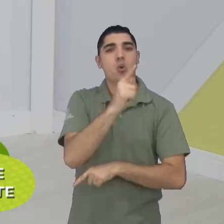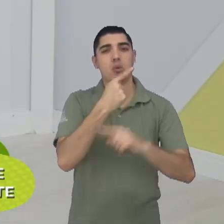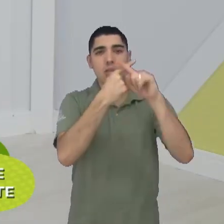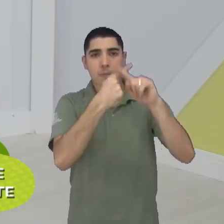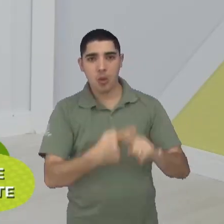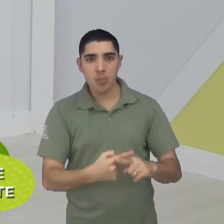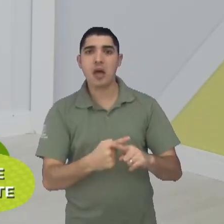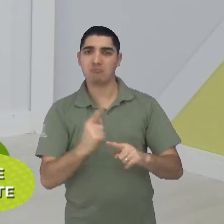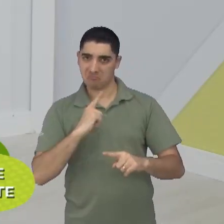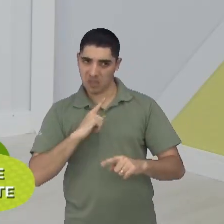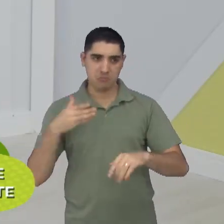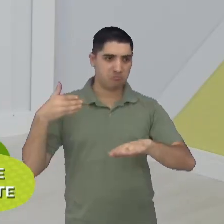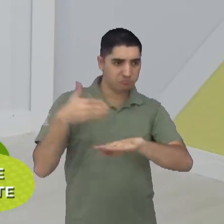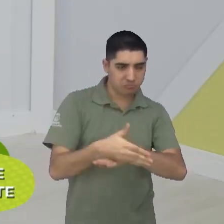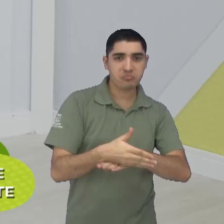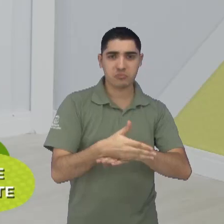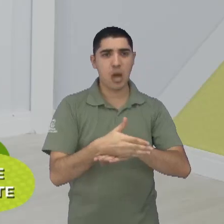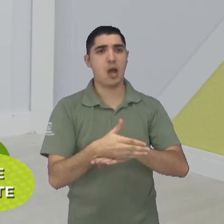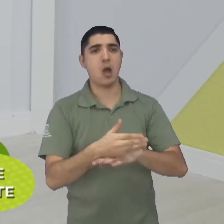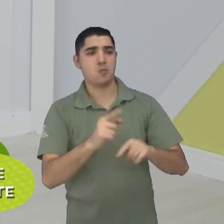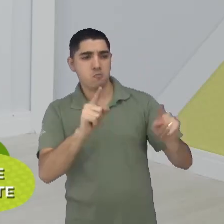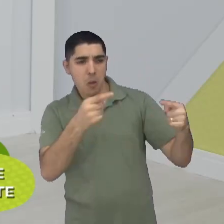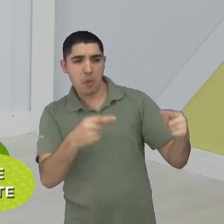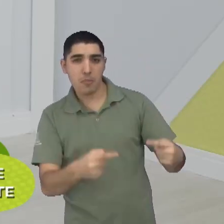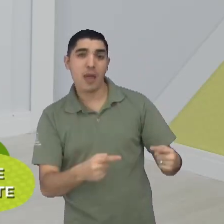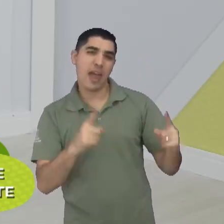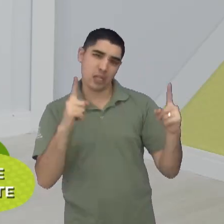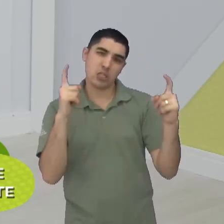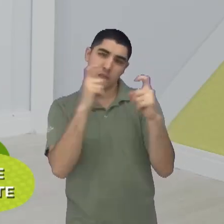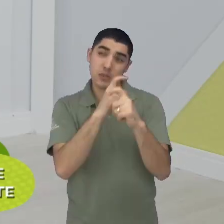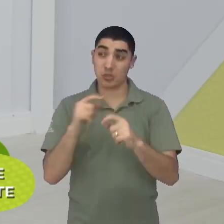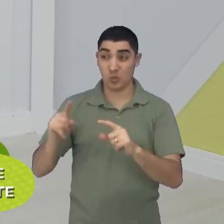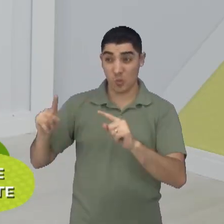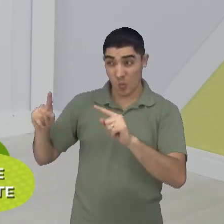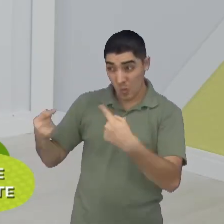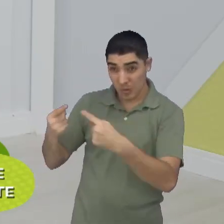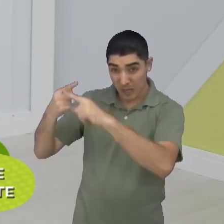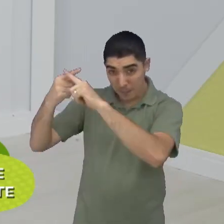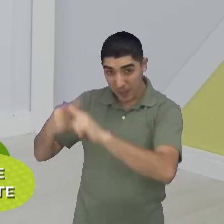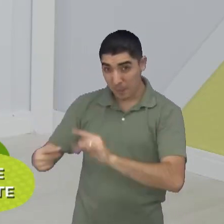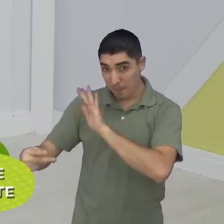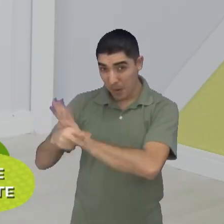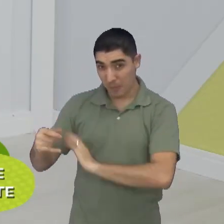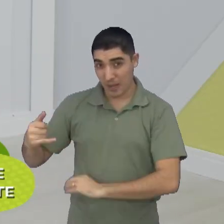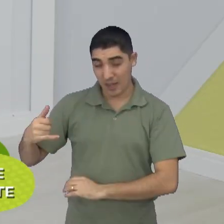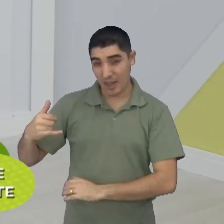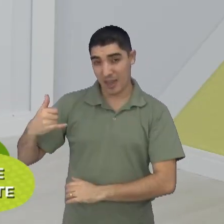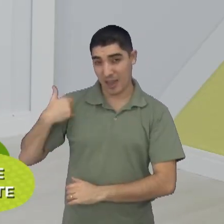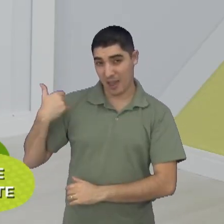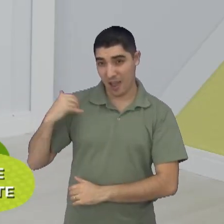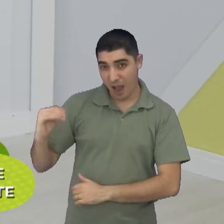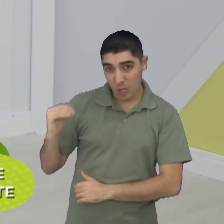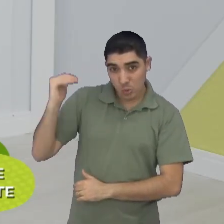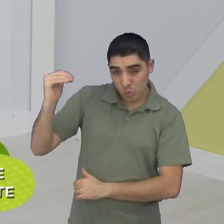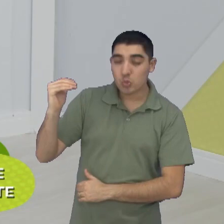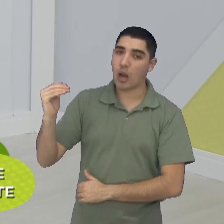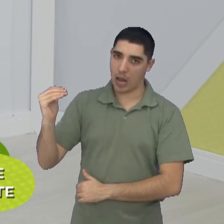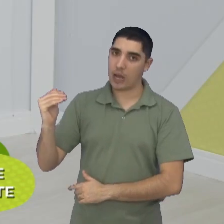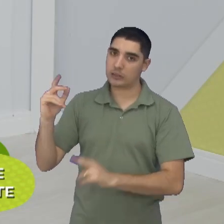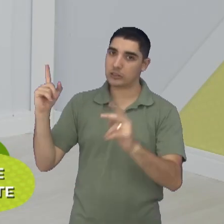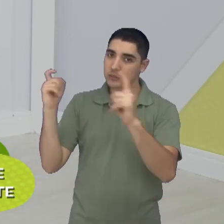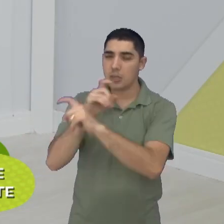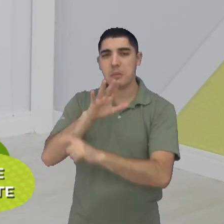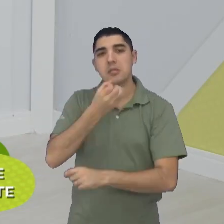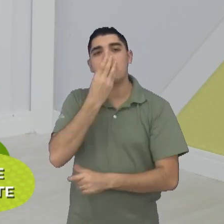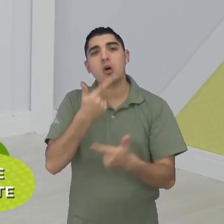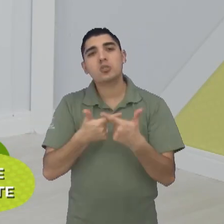difícil ter esse entrosamento entre as adultas e as meninas do Sub-23, que são a maioria do time. Mas parabéns para as meninas e boa sorte